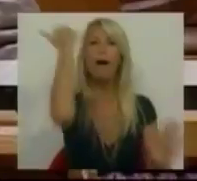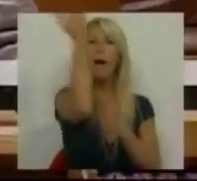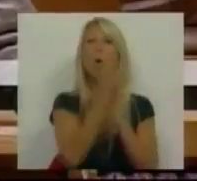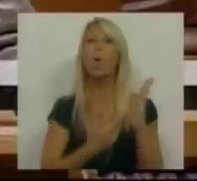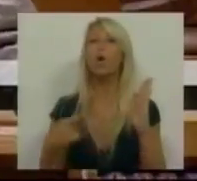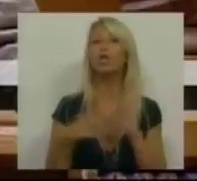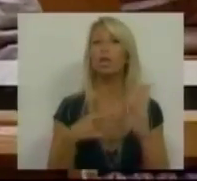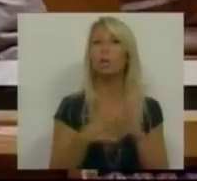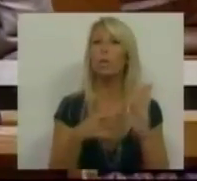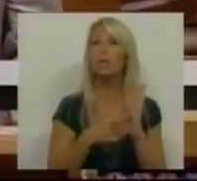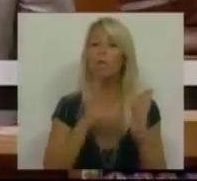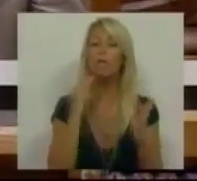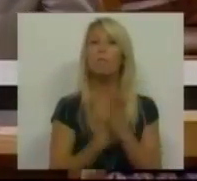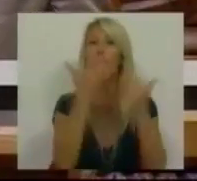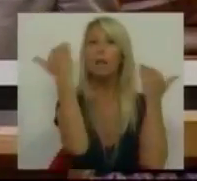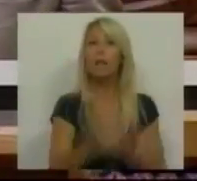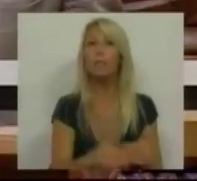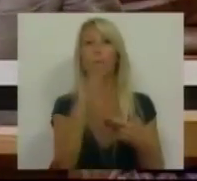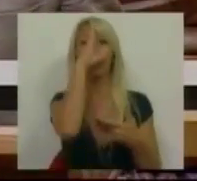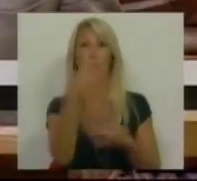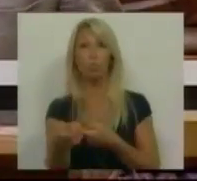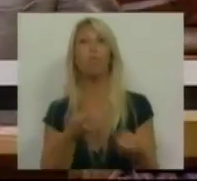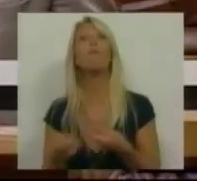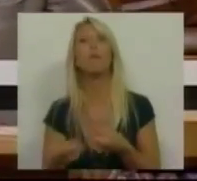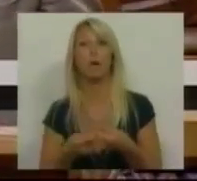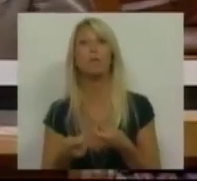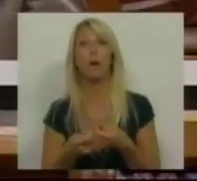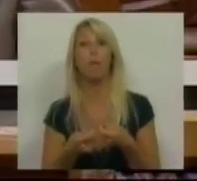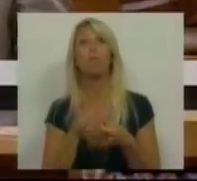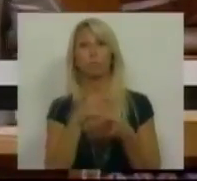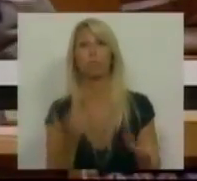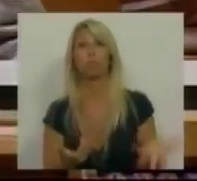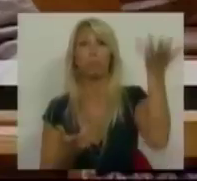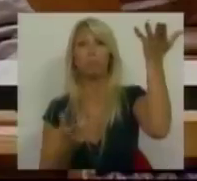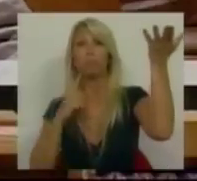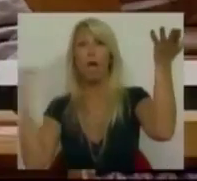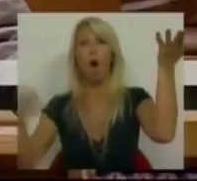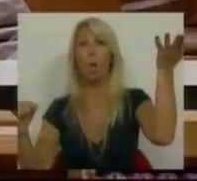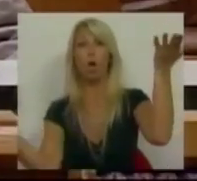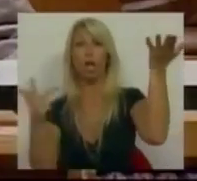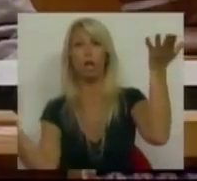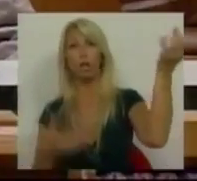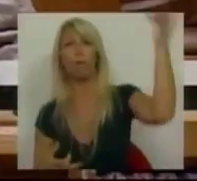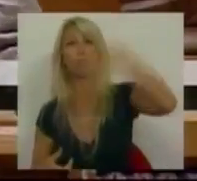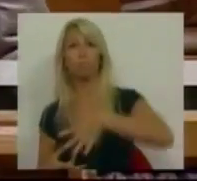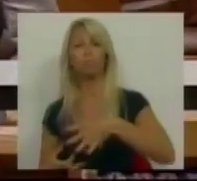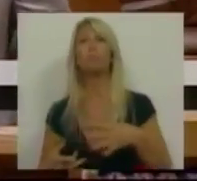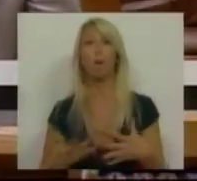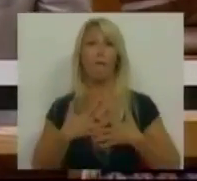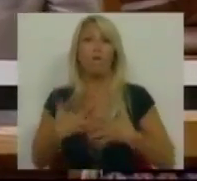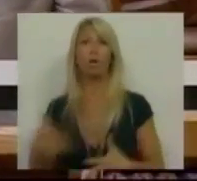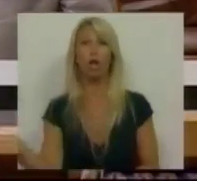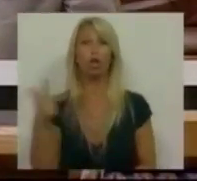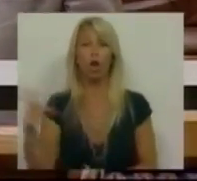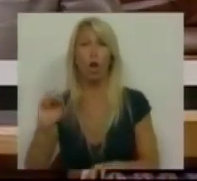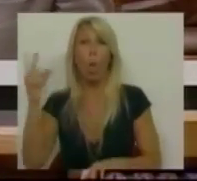que baliza uma governação e que está acima do memorando de entendimento e que está acima da vontade da Troika e da vontade